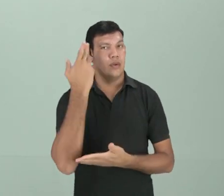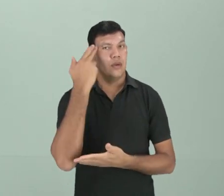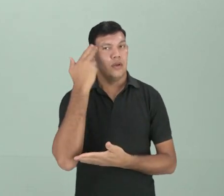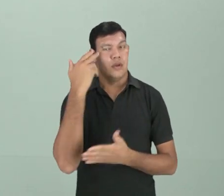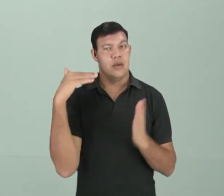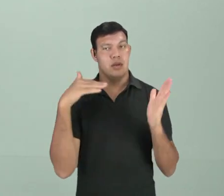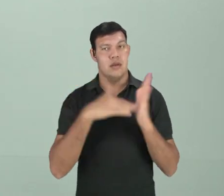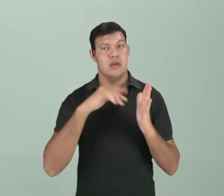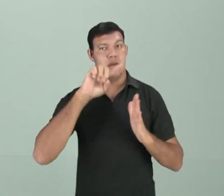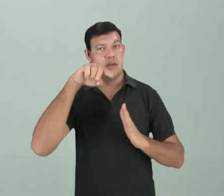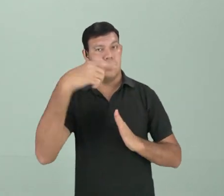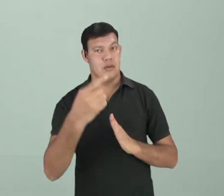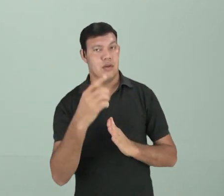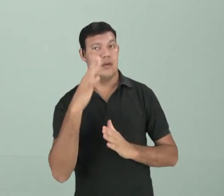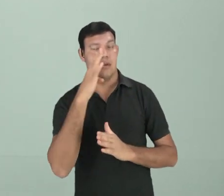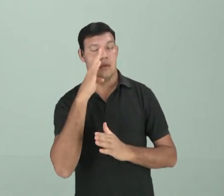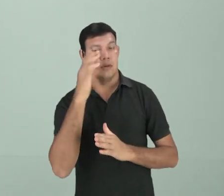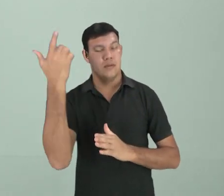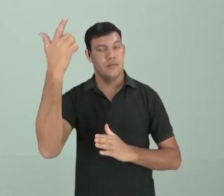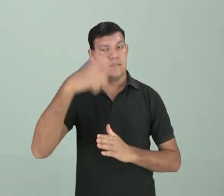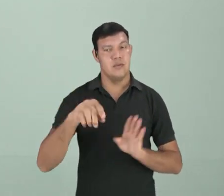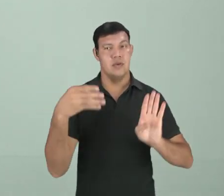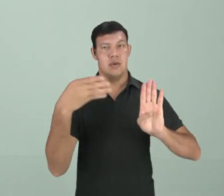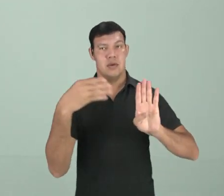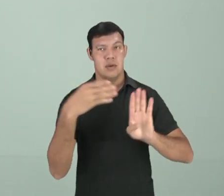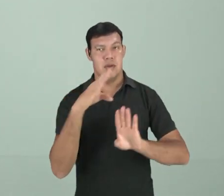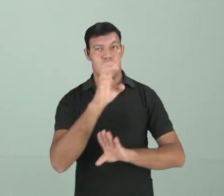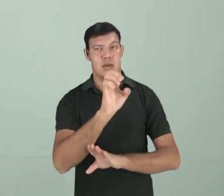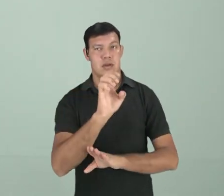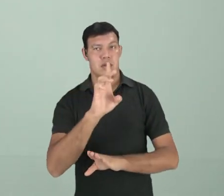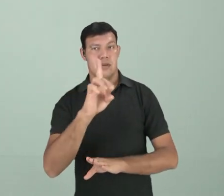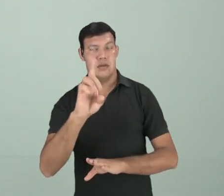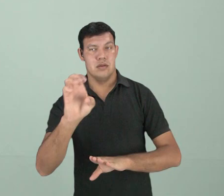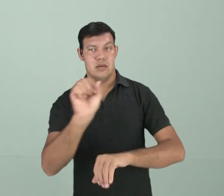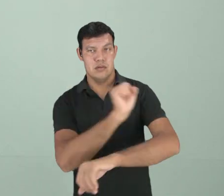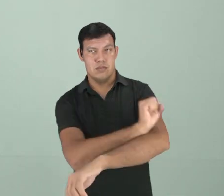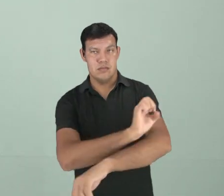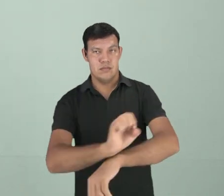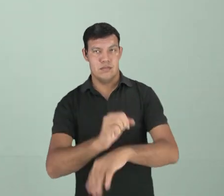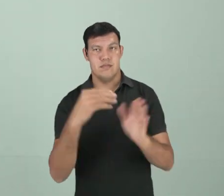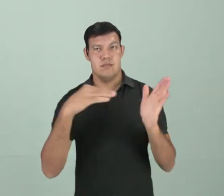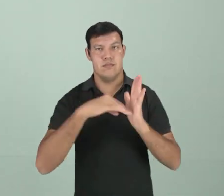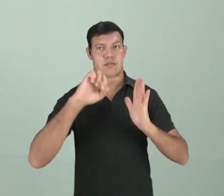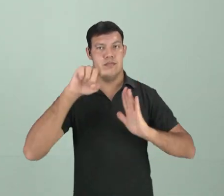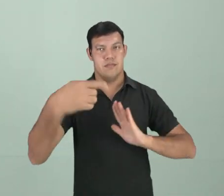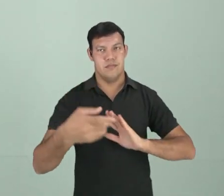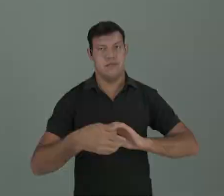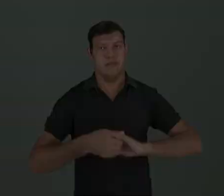próxima aula. Reveja essa aula na plataforma Eduque da Secretaria de Educação e até a próxima.